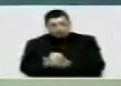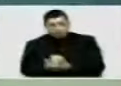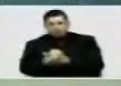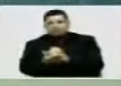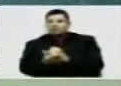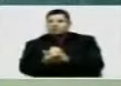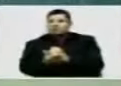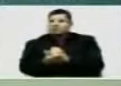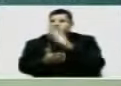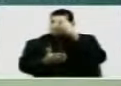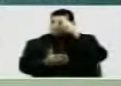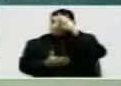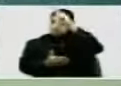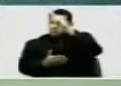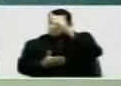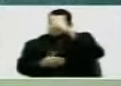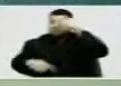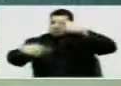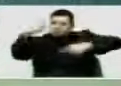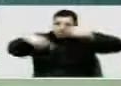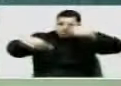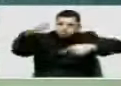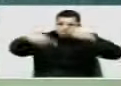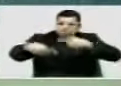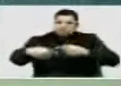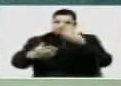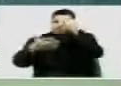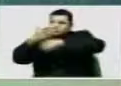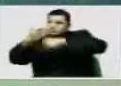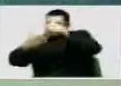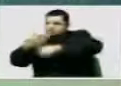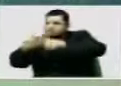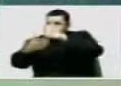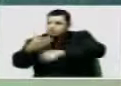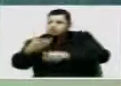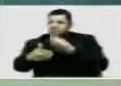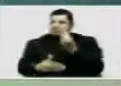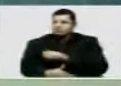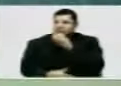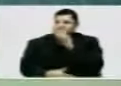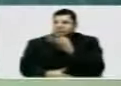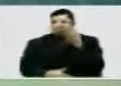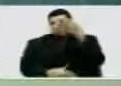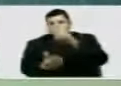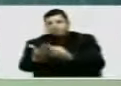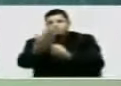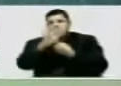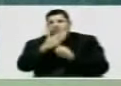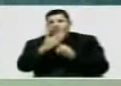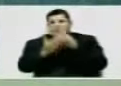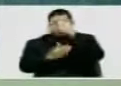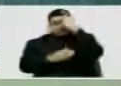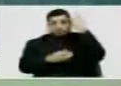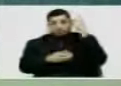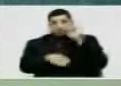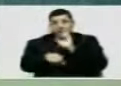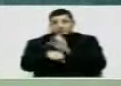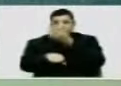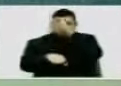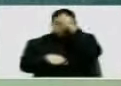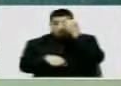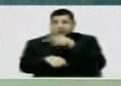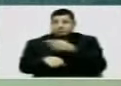ajudá-lo, apoiá-lo e fortalecê-lo politicamente nessa luta de resistência em defesa dos interesses do povo do Estado do